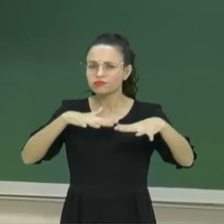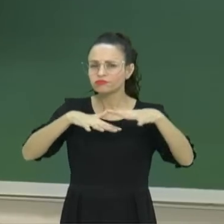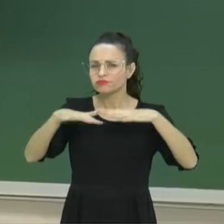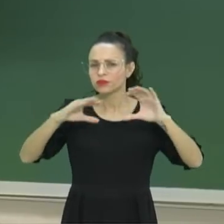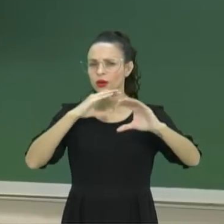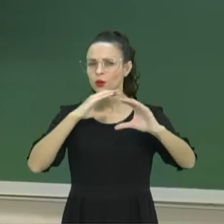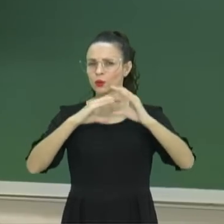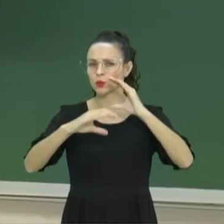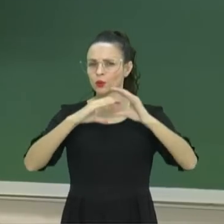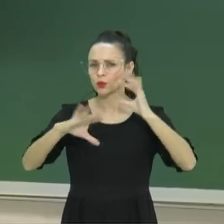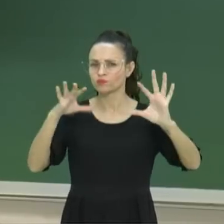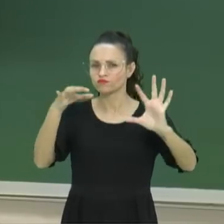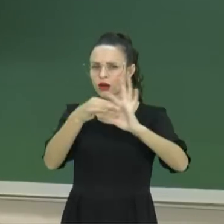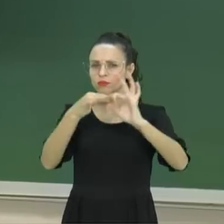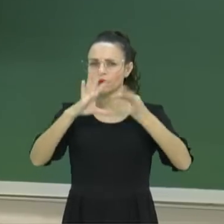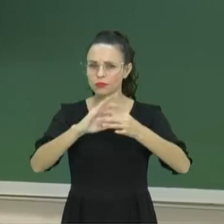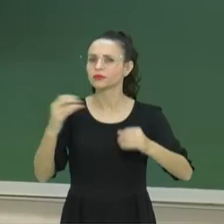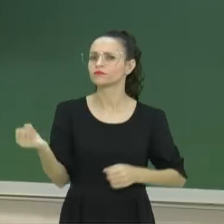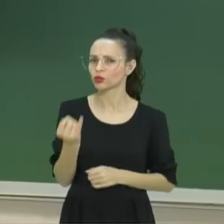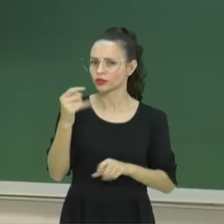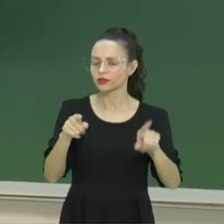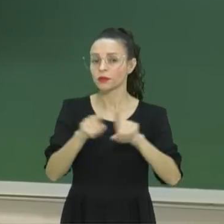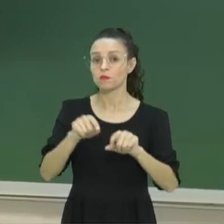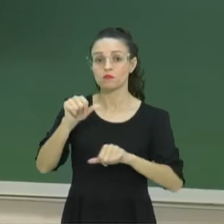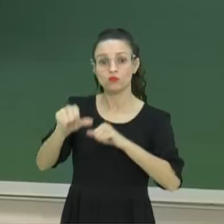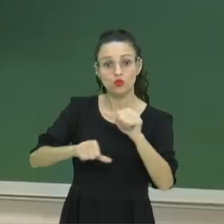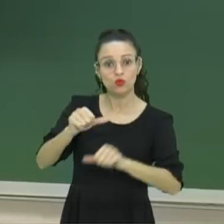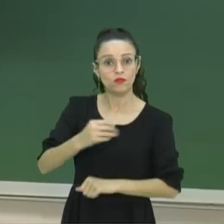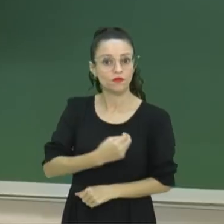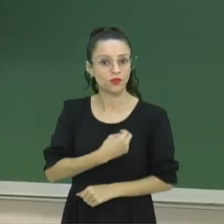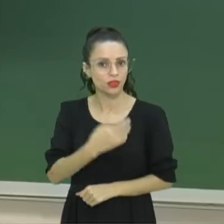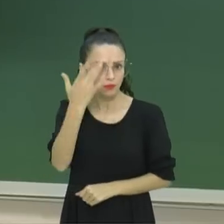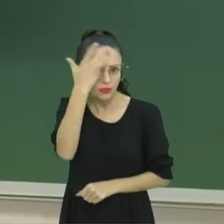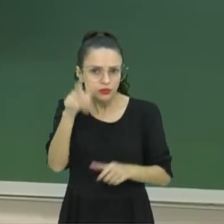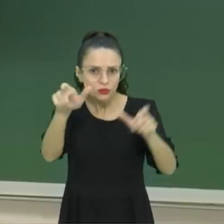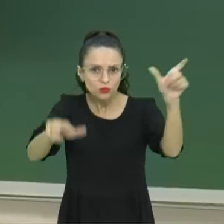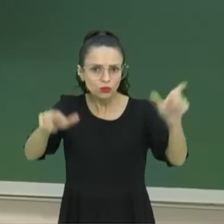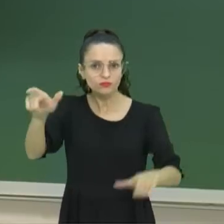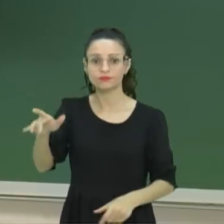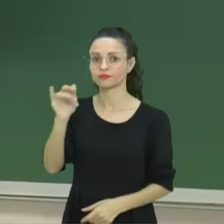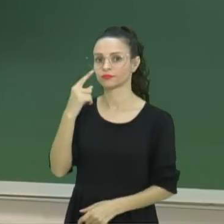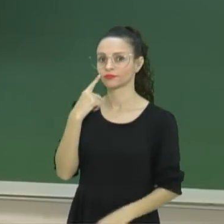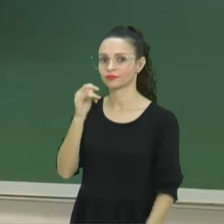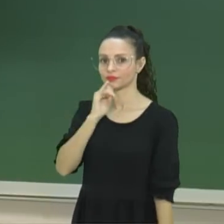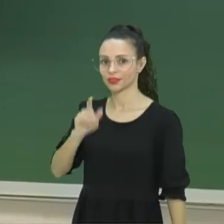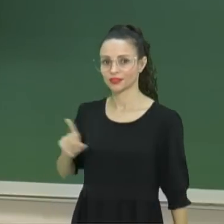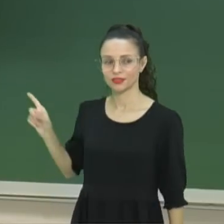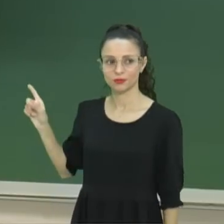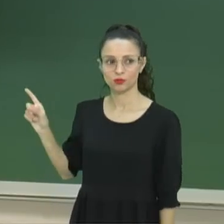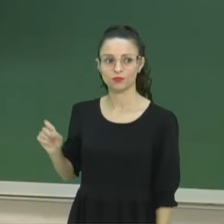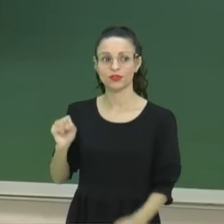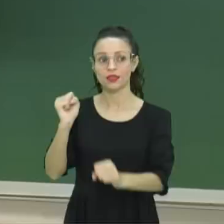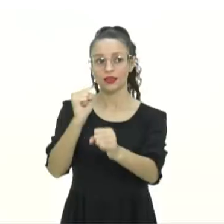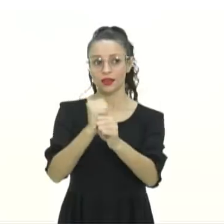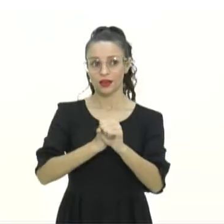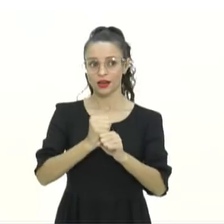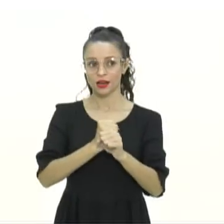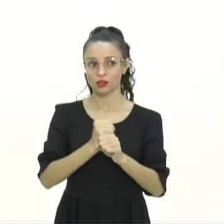elas são importantes e mudaram a vida das pessoas, veja esse exemplo. Em